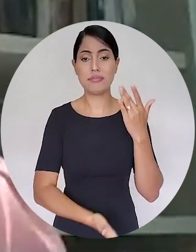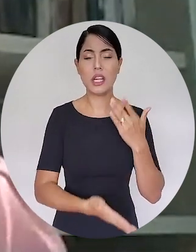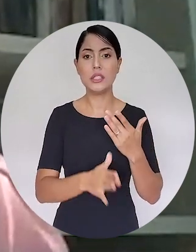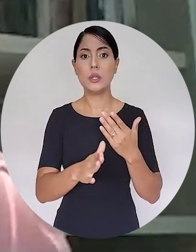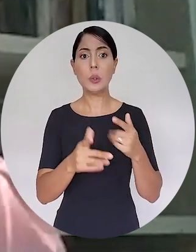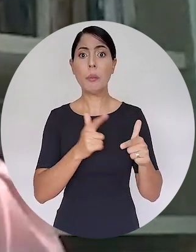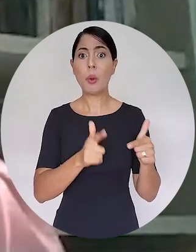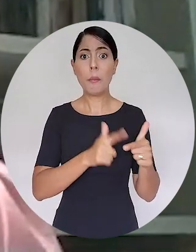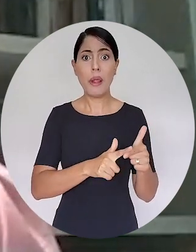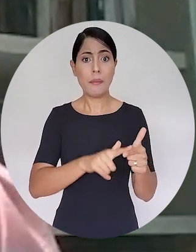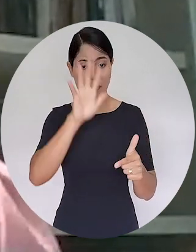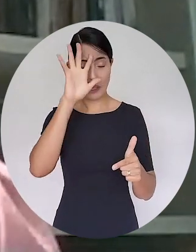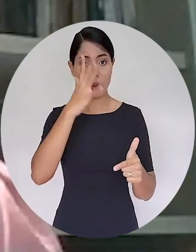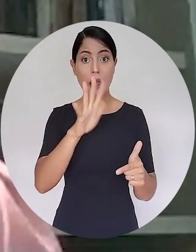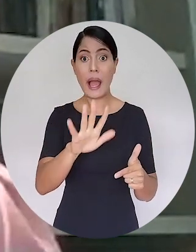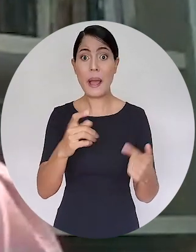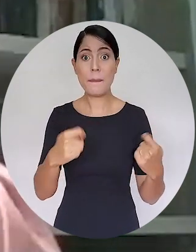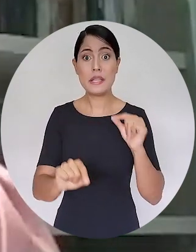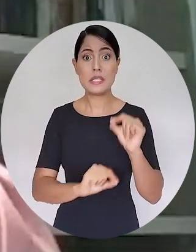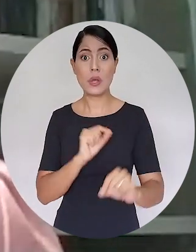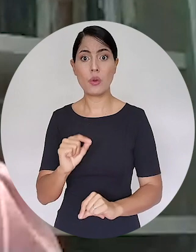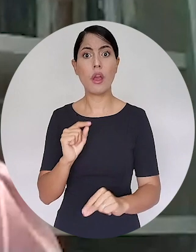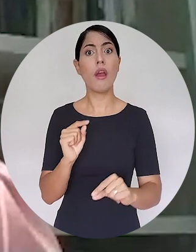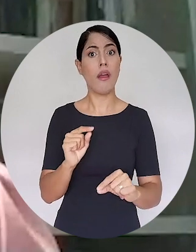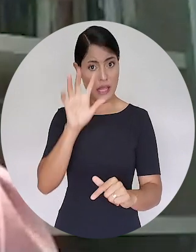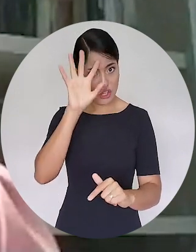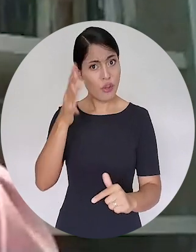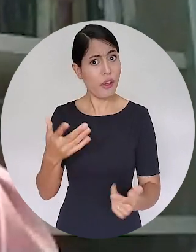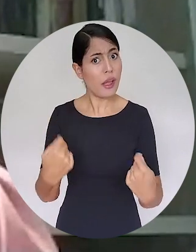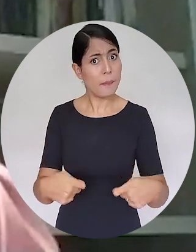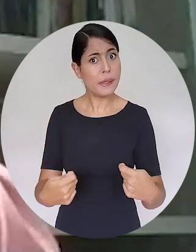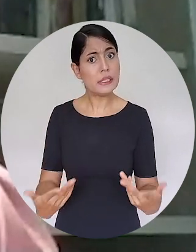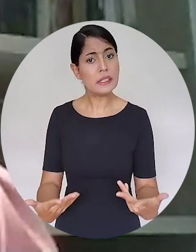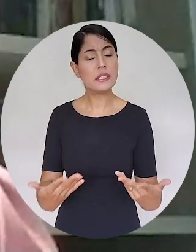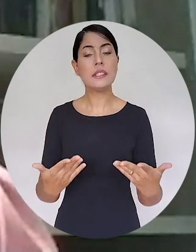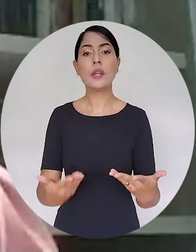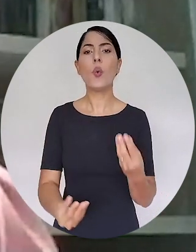e os problemas estão acontecendo e têm que ser resolvidos. Então, você tem